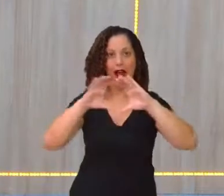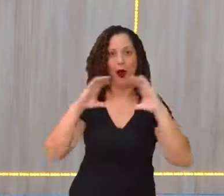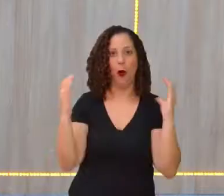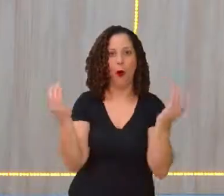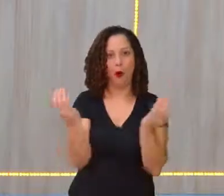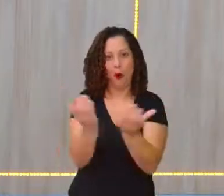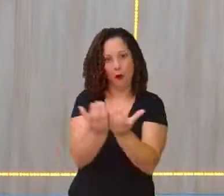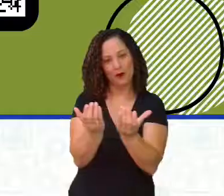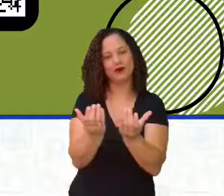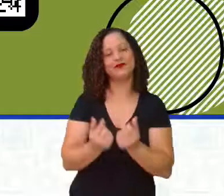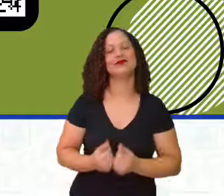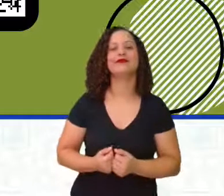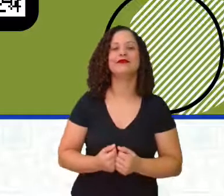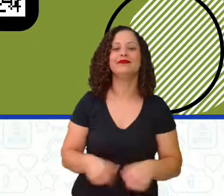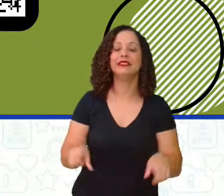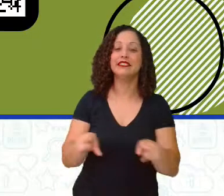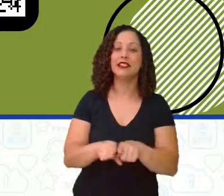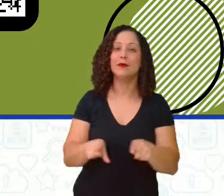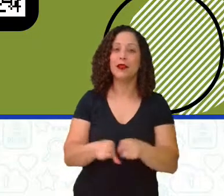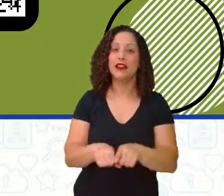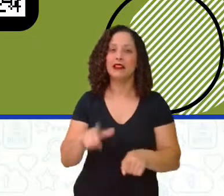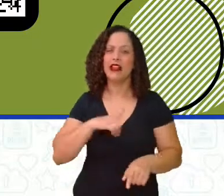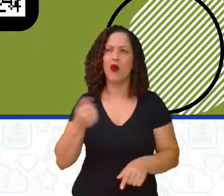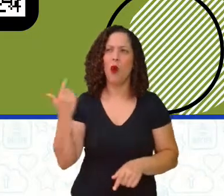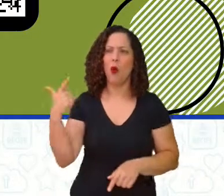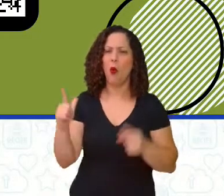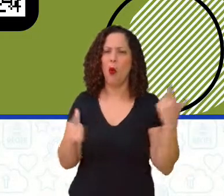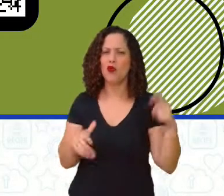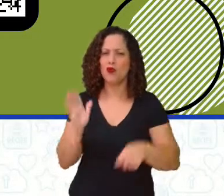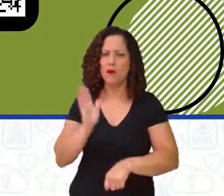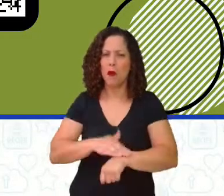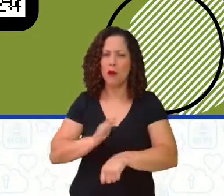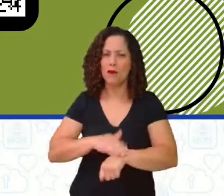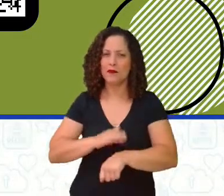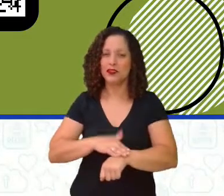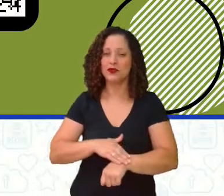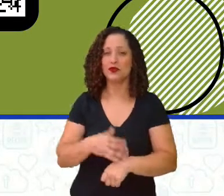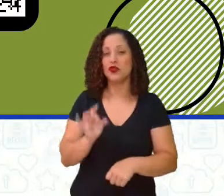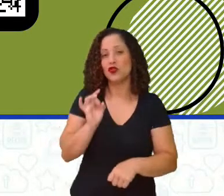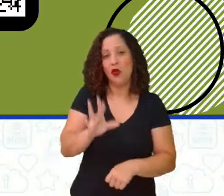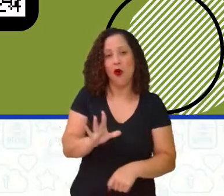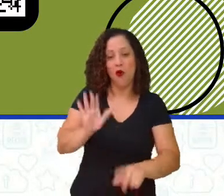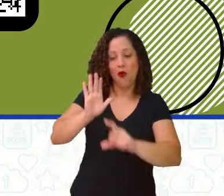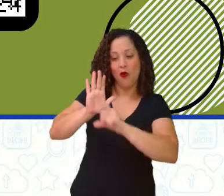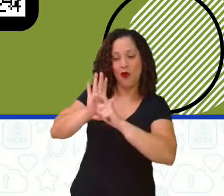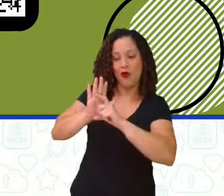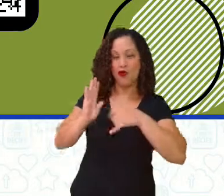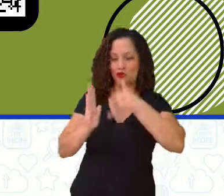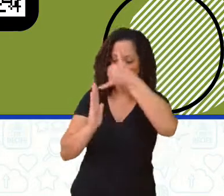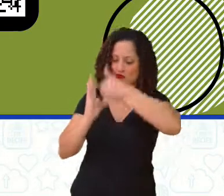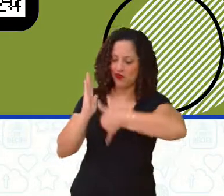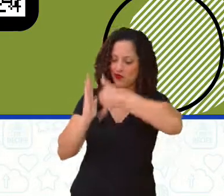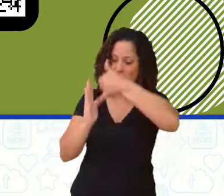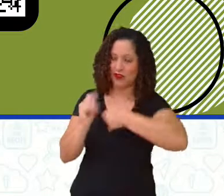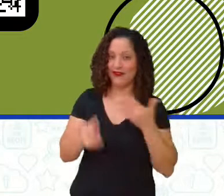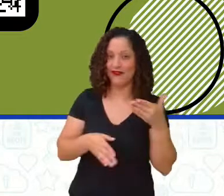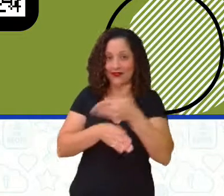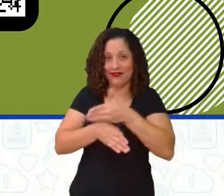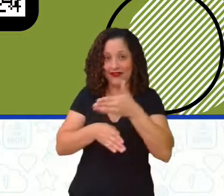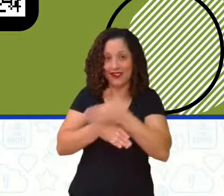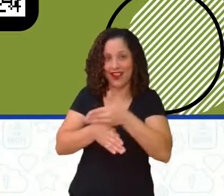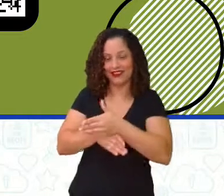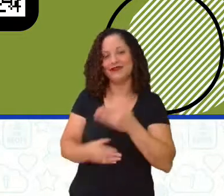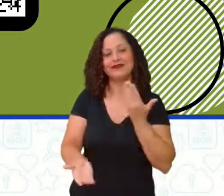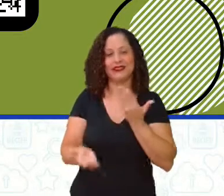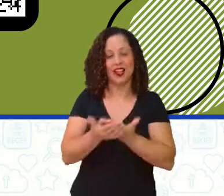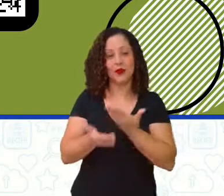inclusive, e sempre está em alta em outros momentos, né? Então é só escanear aí o QR Code e vocês vão ser direcionados lá para